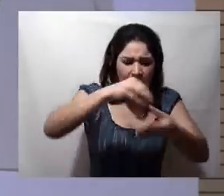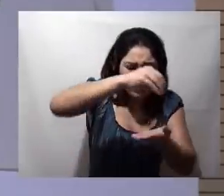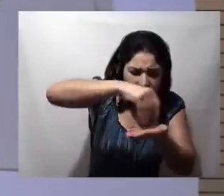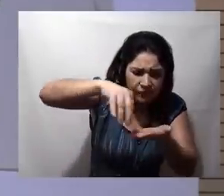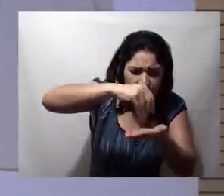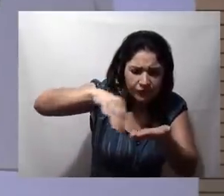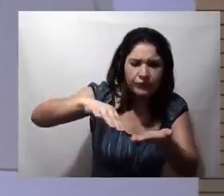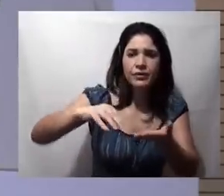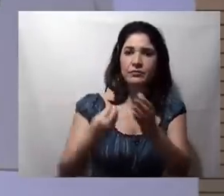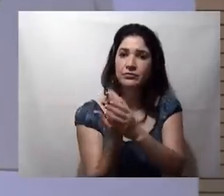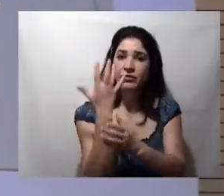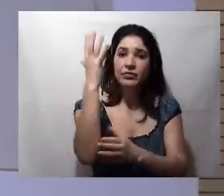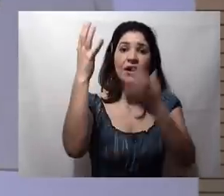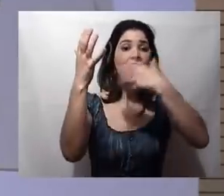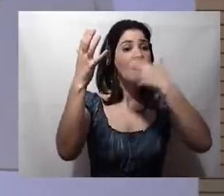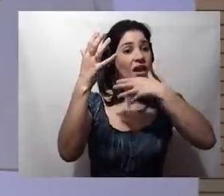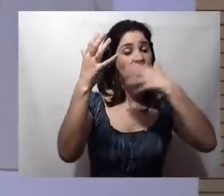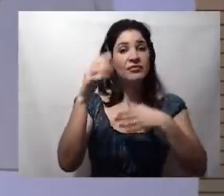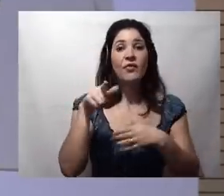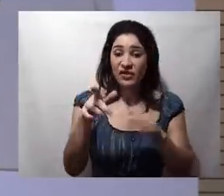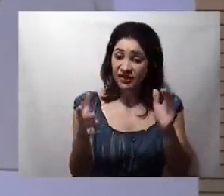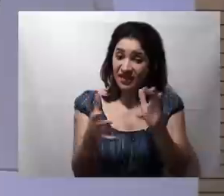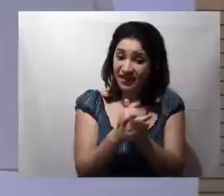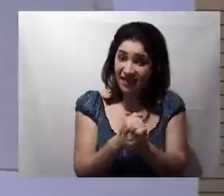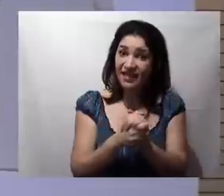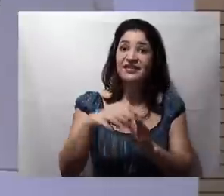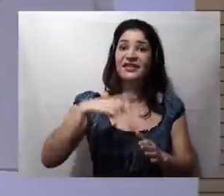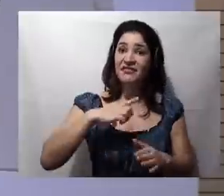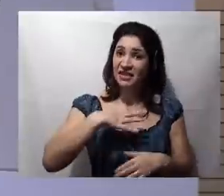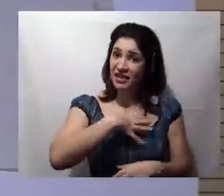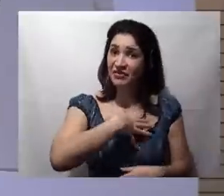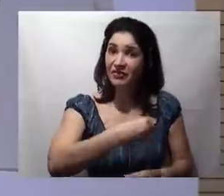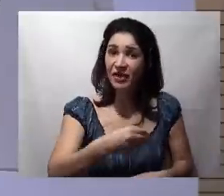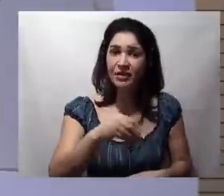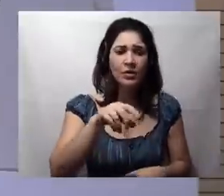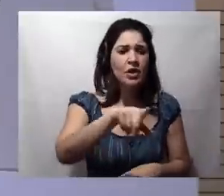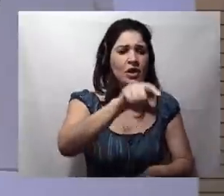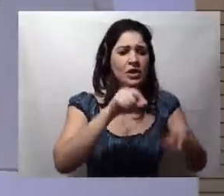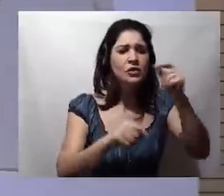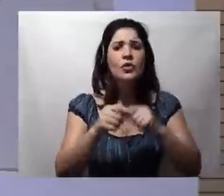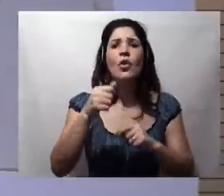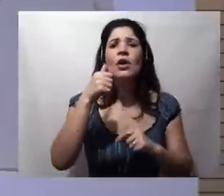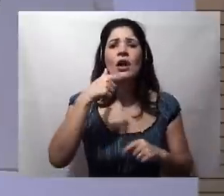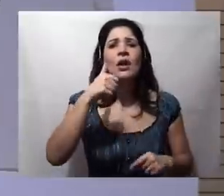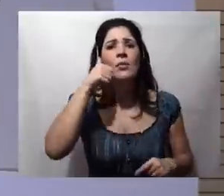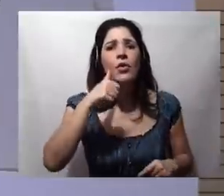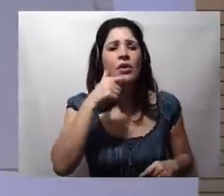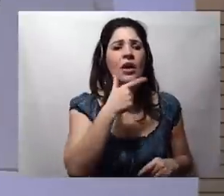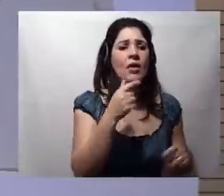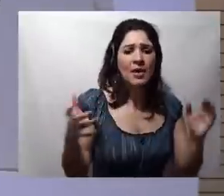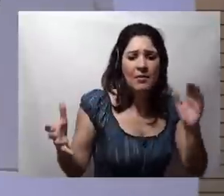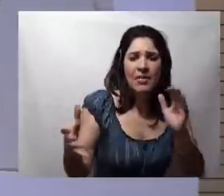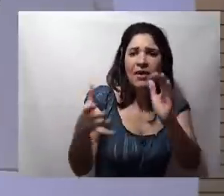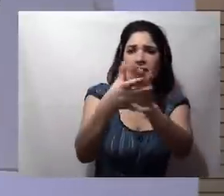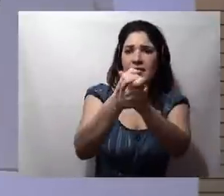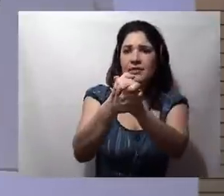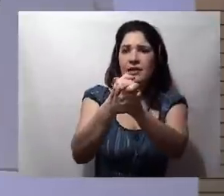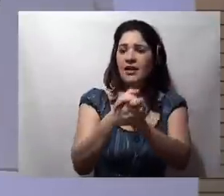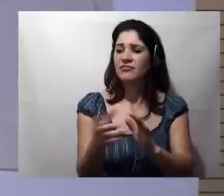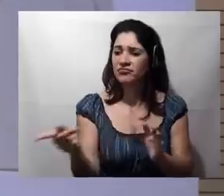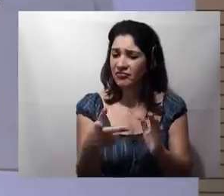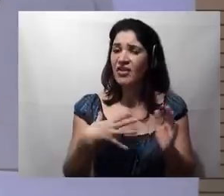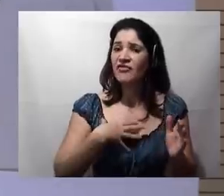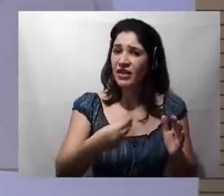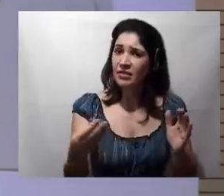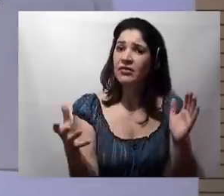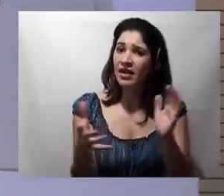casein e tem um filhos e filhas escolha um esposas para os filhos de vocês e bem as suas filhas em